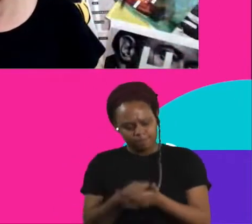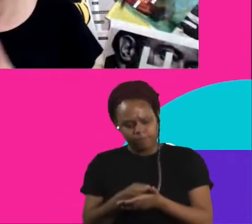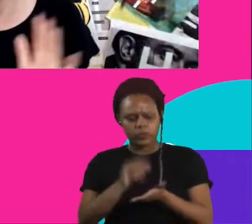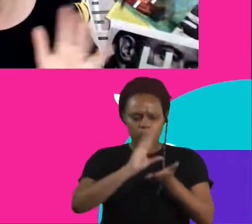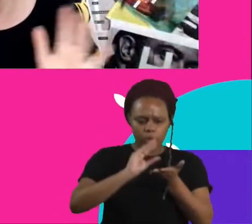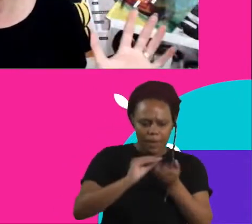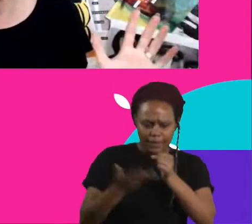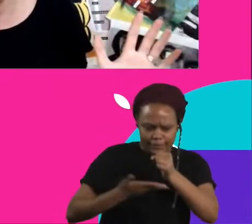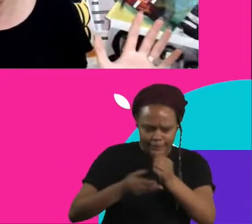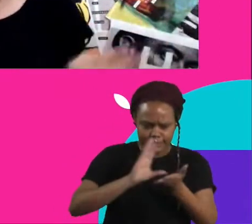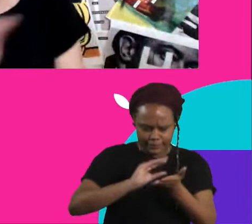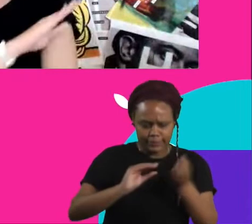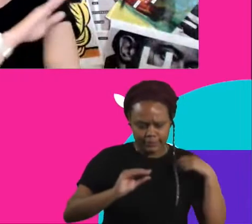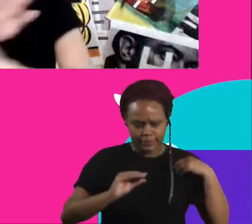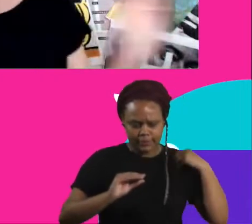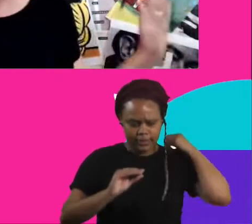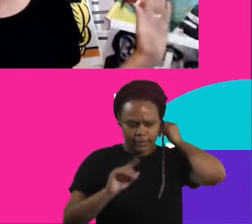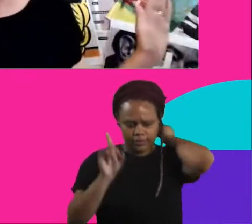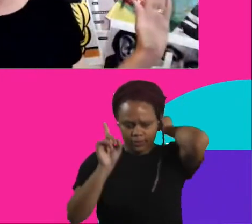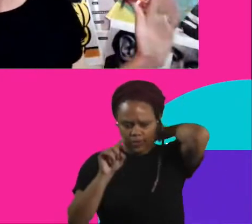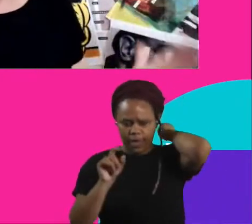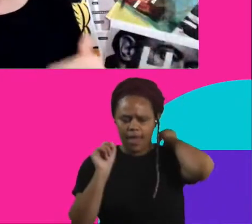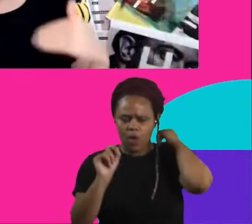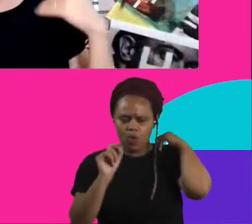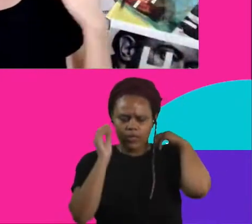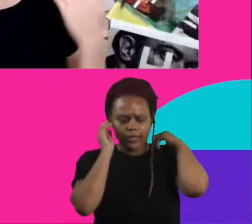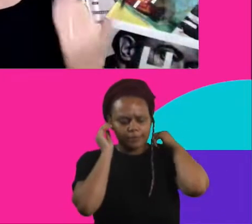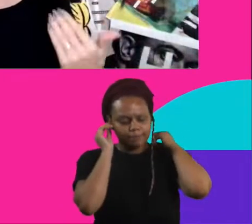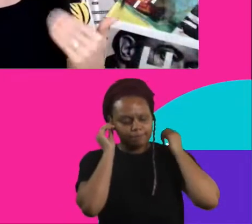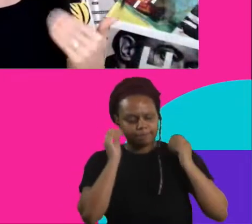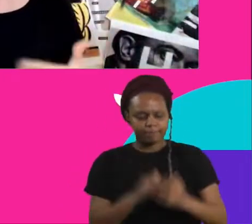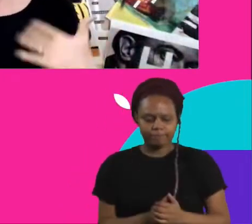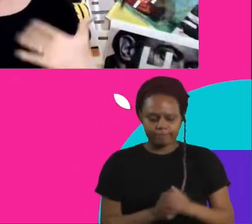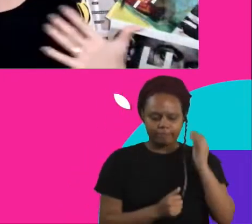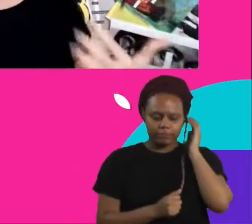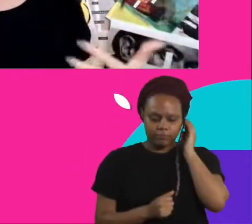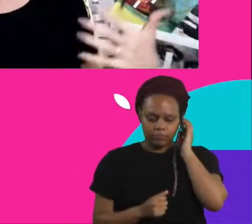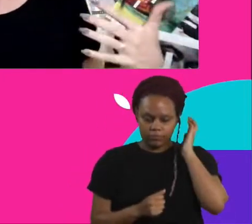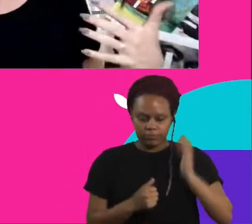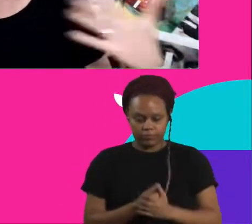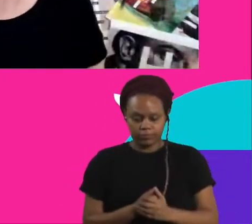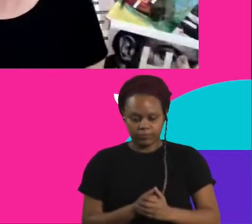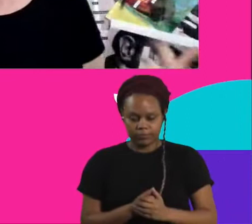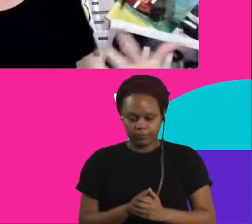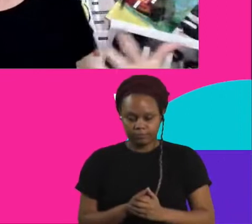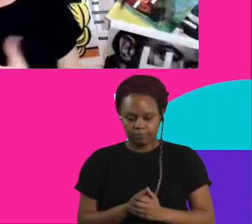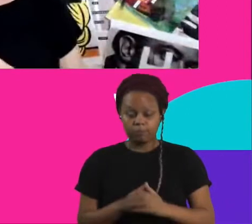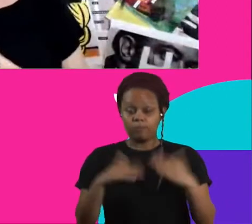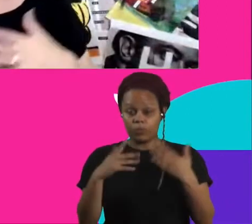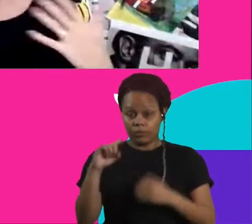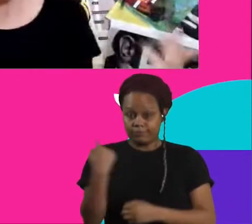num cientista para tudo. Você aceitar, né? A gente, quando está tomando uma